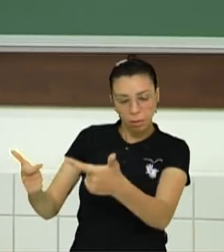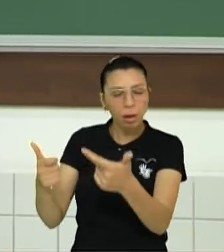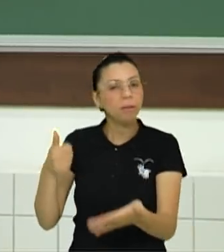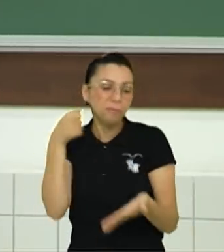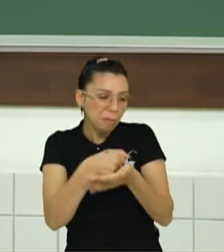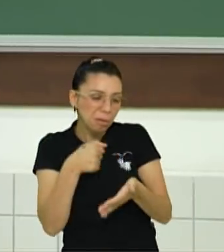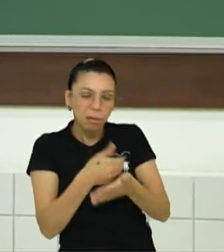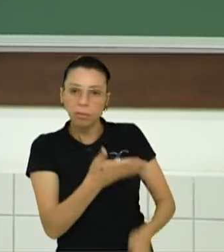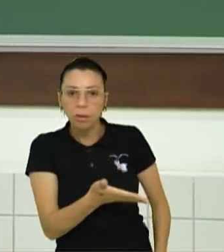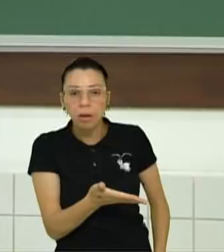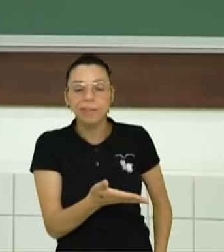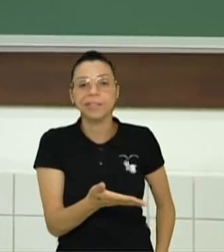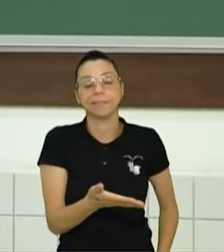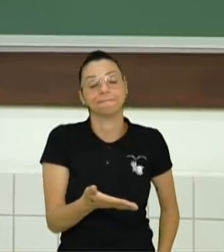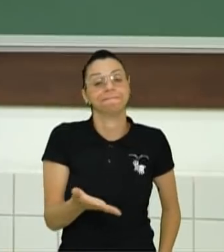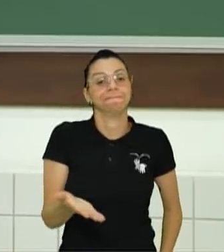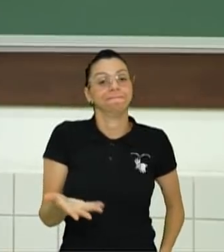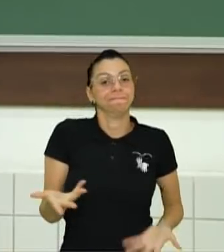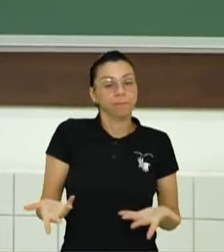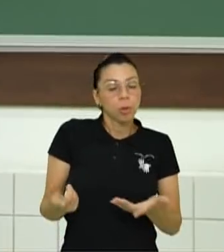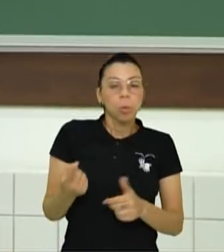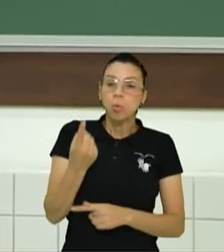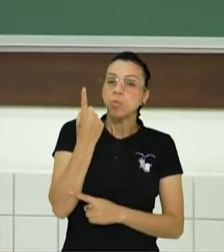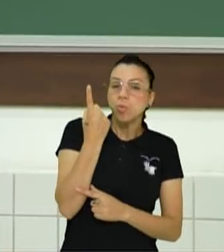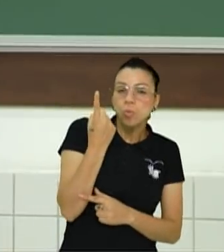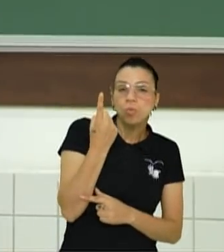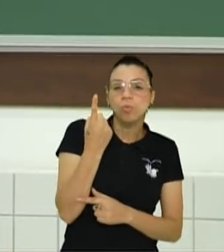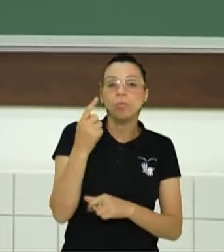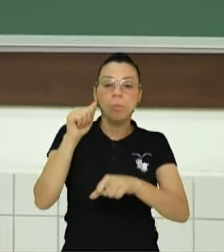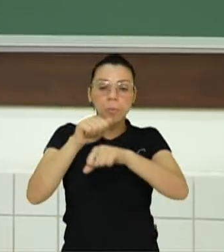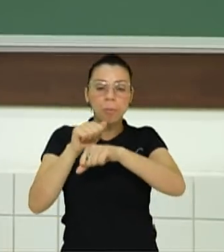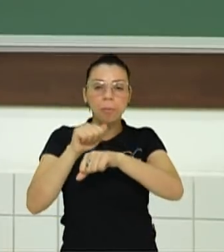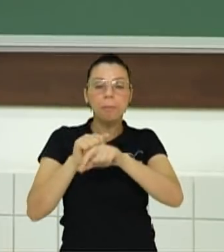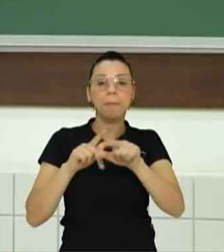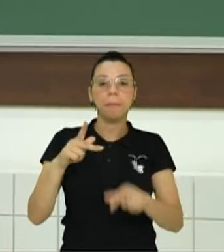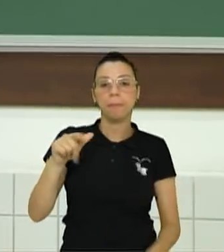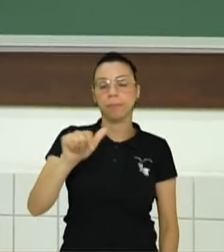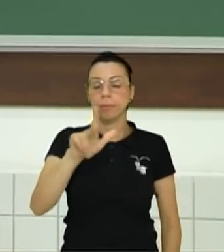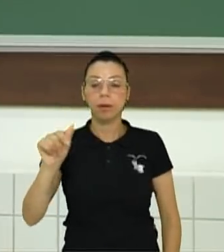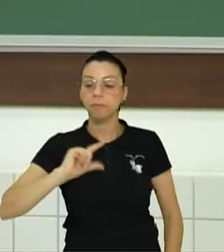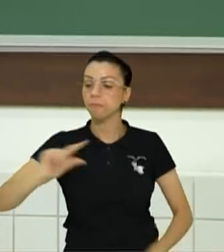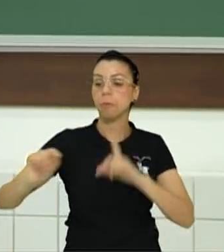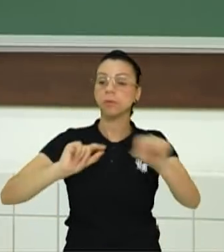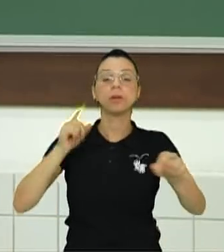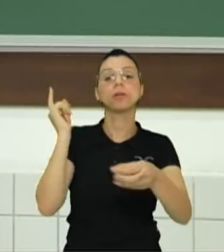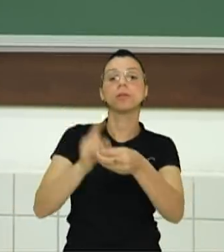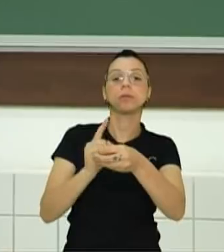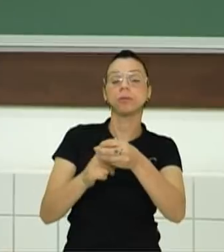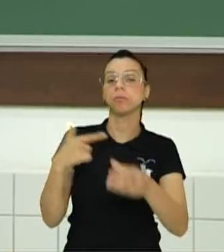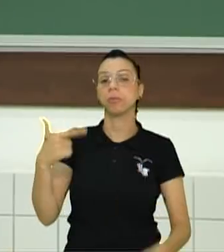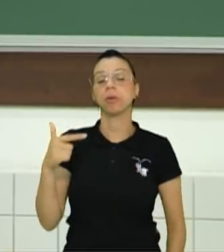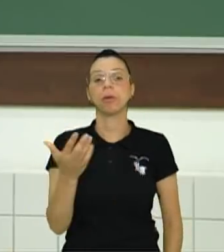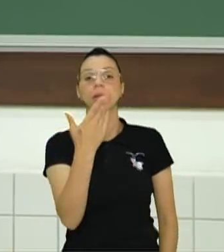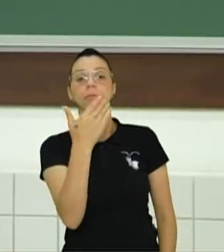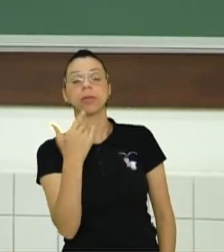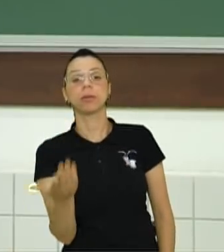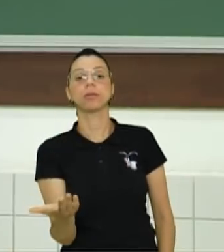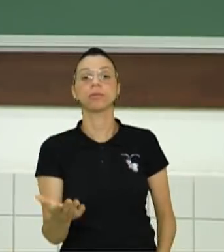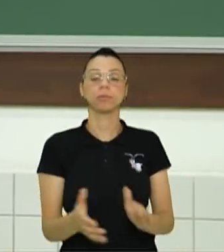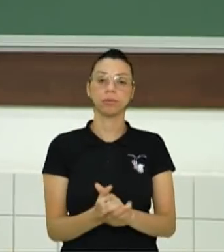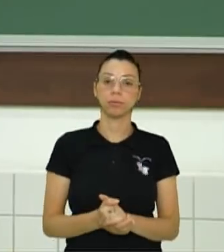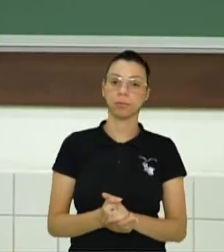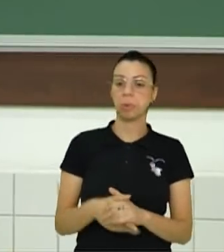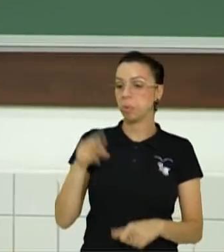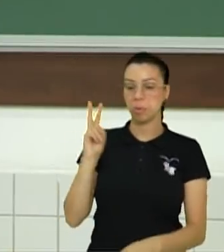como é que faz? Olha, aí um dos plebeus tiveram a ideia, assim, vamos simplesmente evacuar a cidade, deixar os caras sem alimentação, deixar